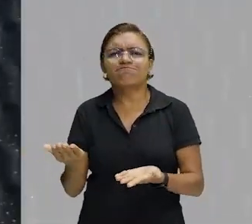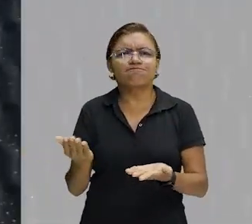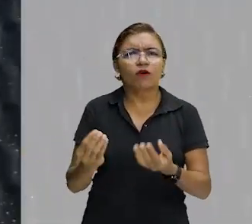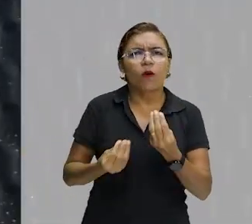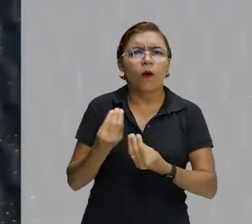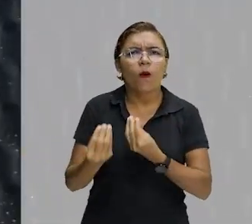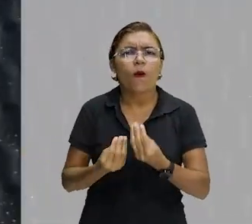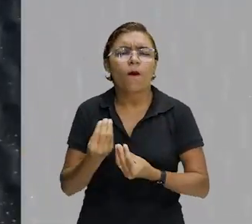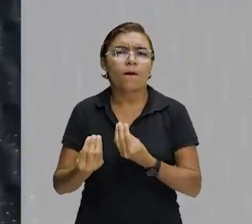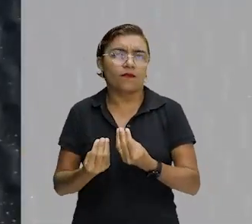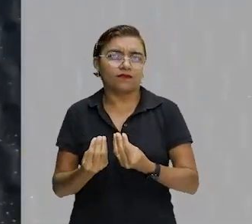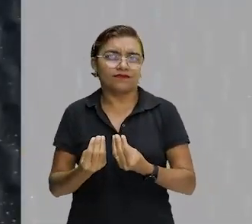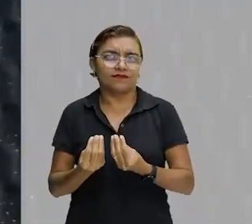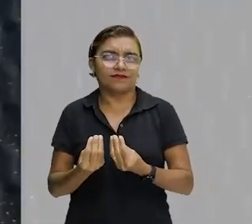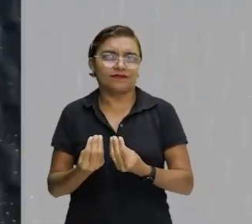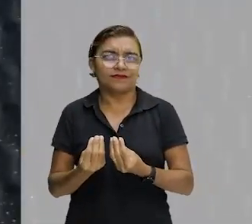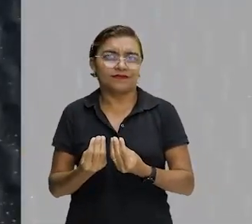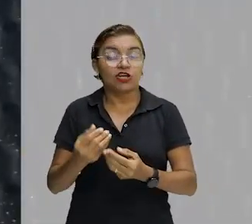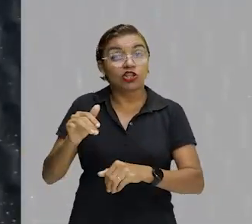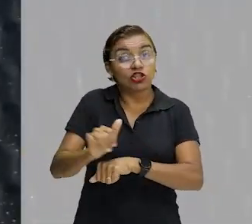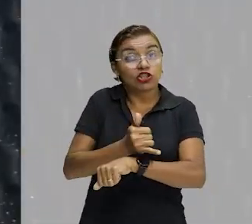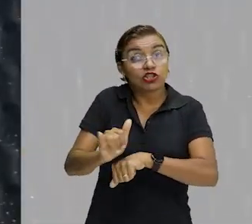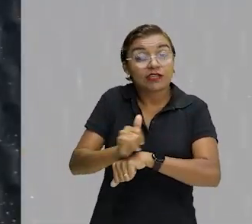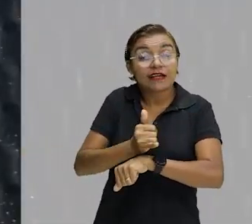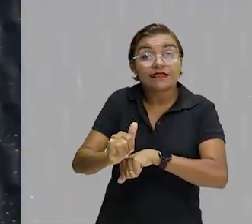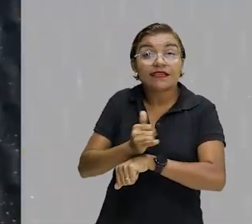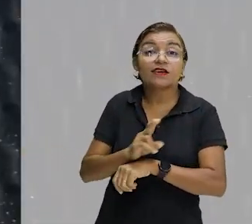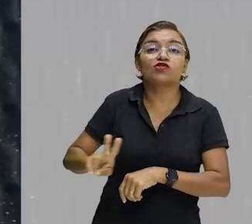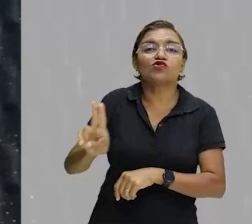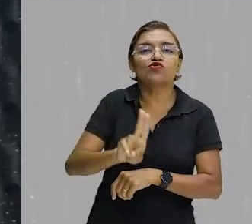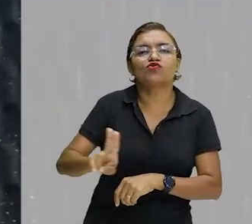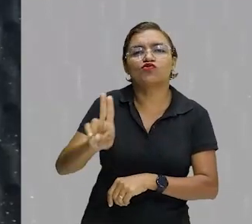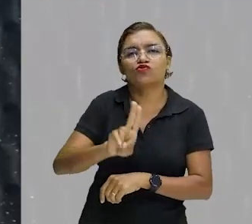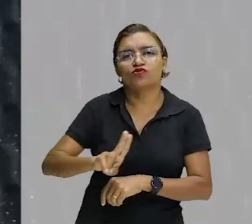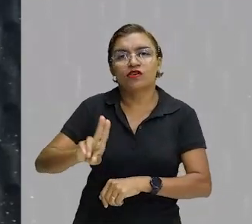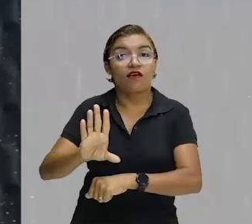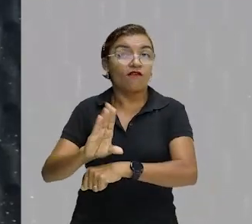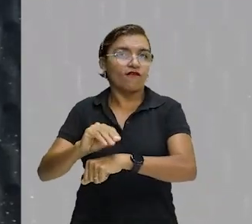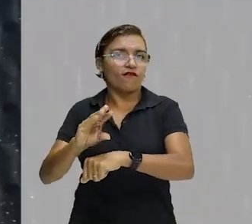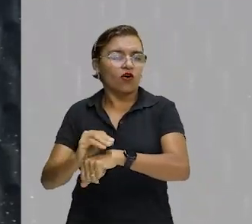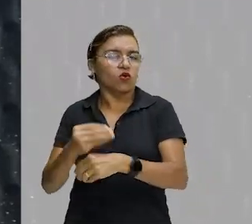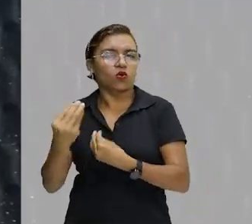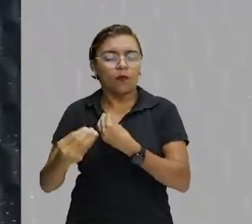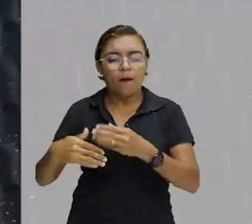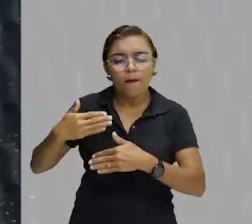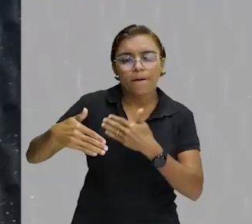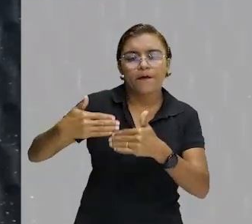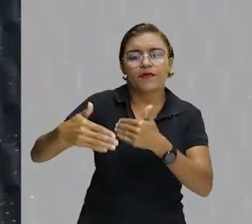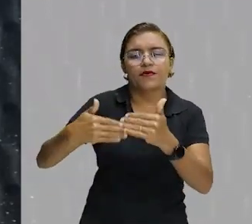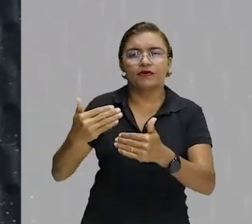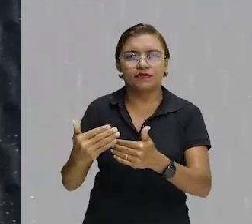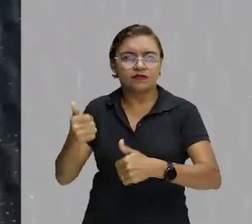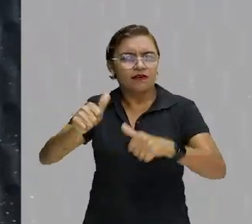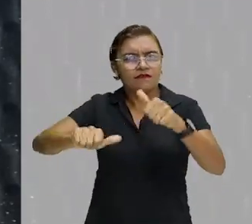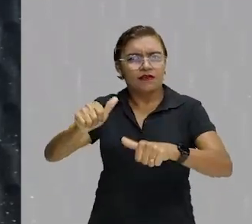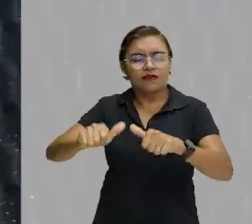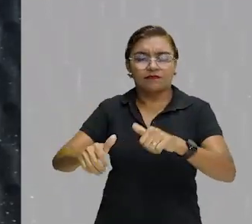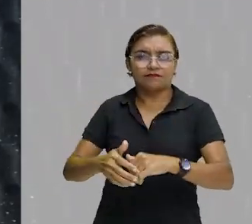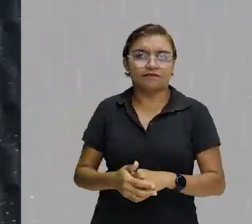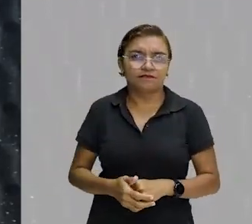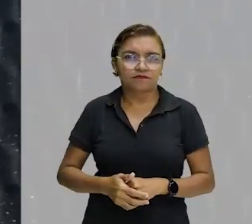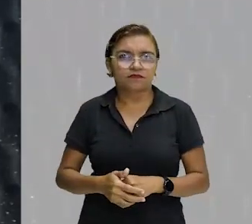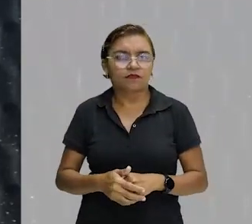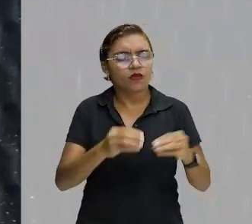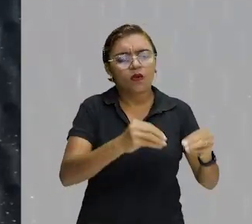estático, cansativo ou mais dinâmico. Eu não estou falando das cores, eu estou falando da posição. Isso é um processo de avaliar a composição. Só